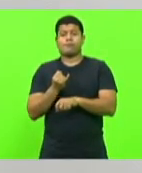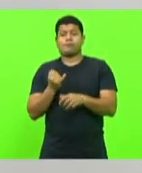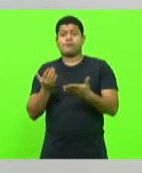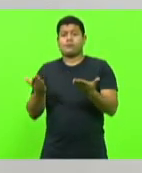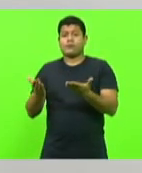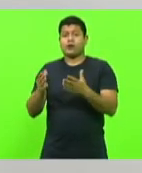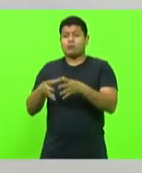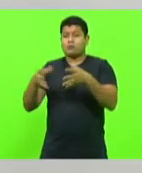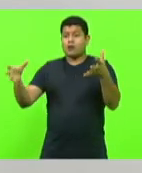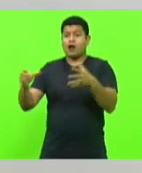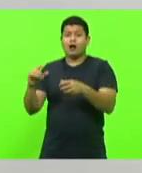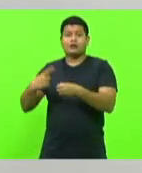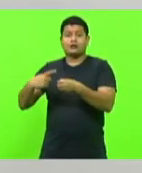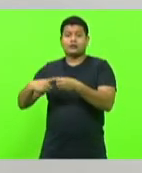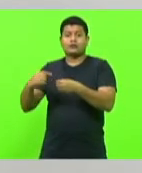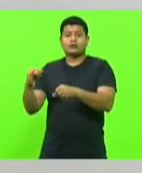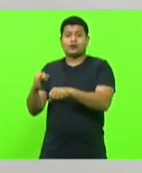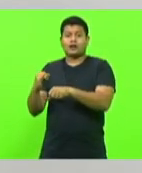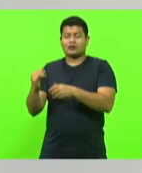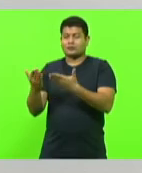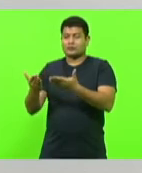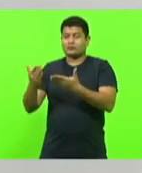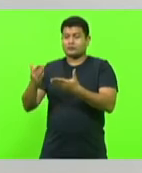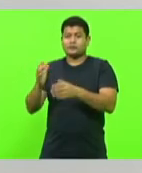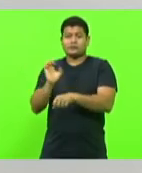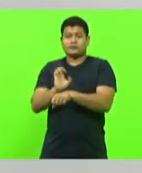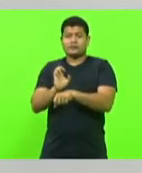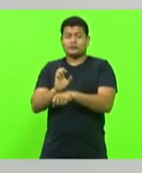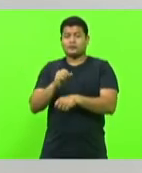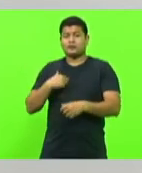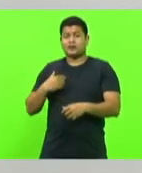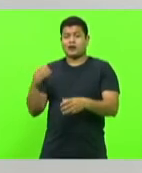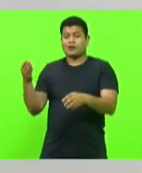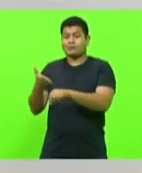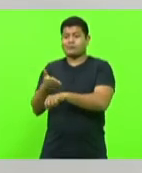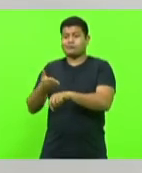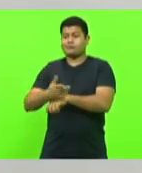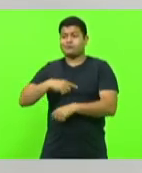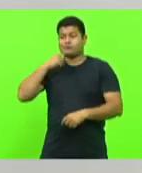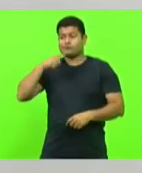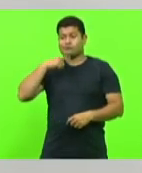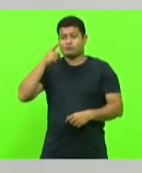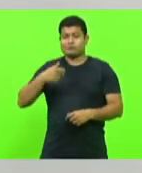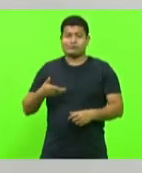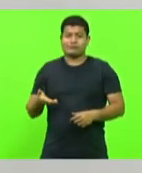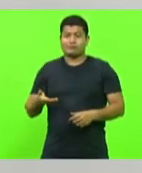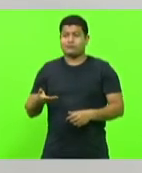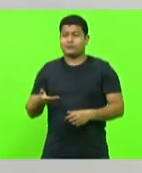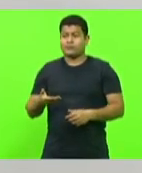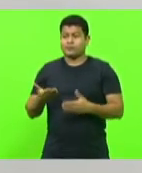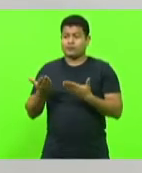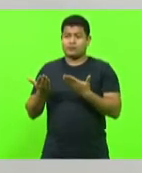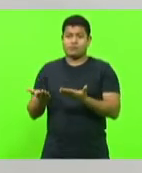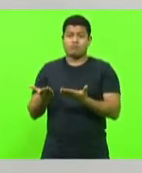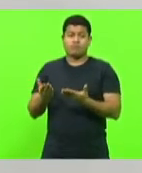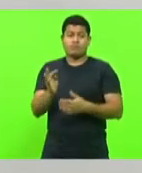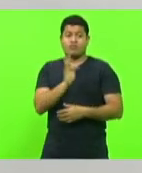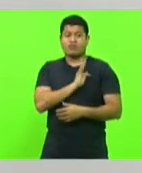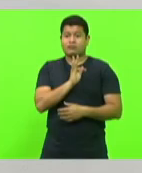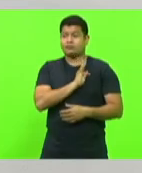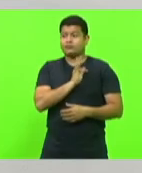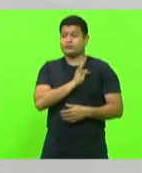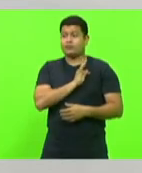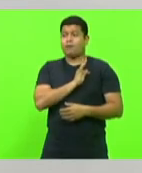de uma grande competição. É lamentável. Mas tenho certeza que esses atletas são guerreiros, eles vão continuar com seus técnicos treinando muito,